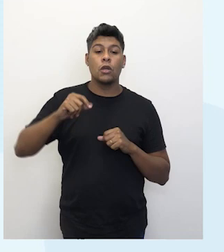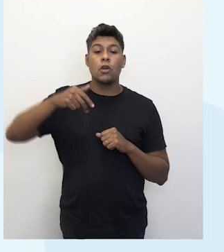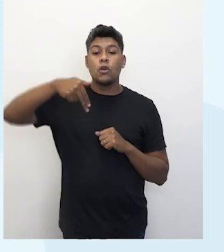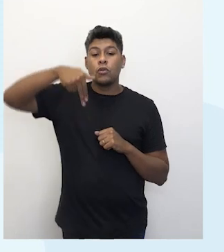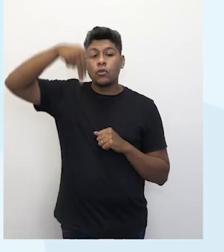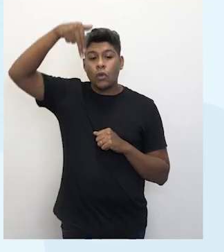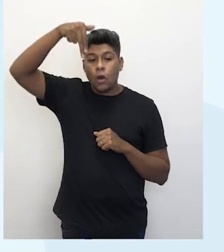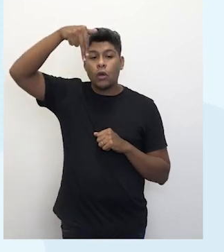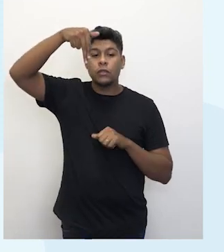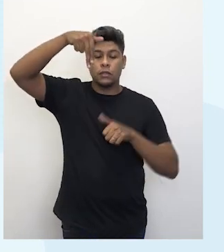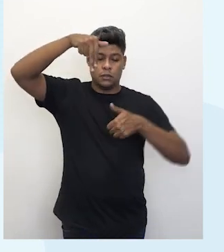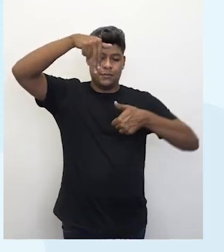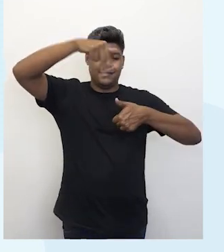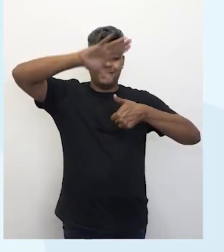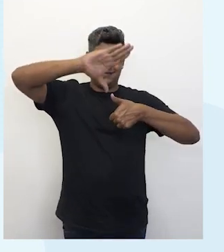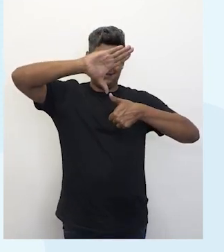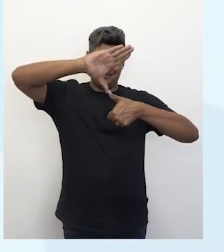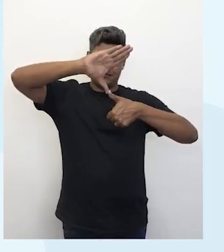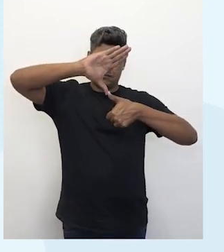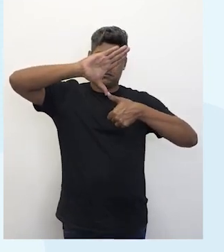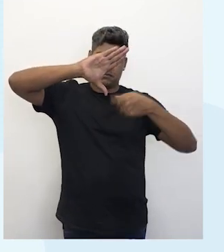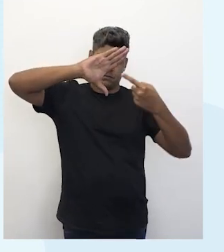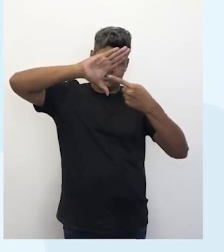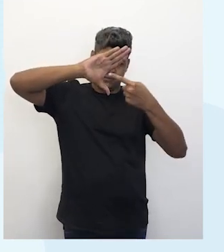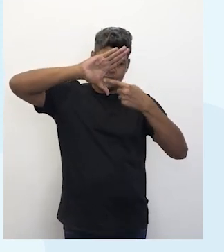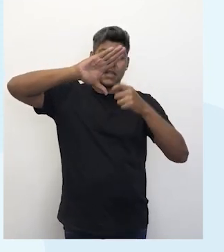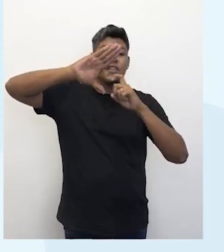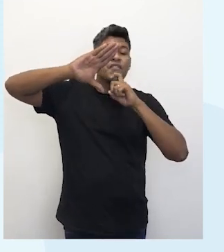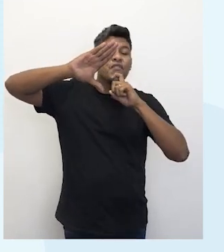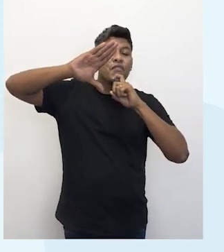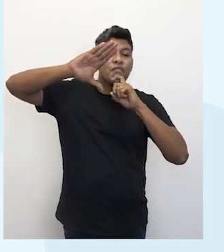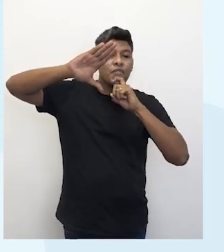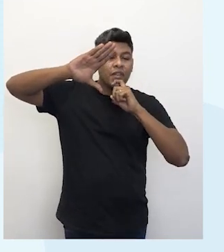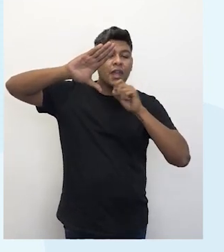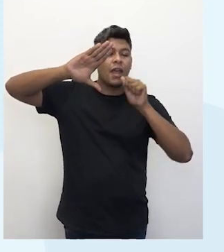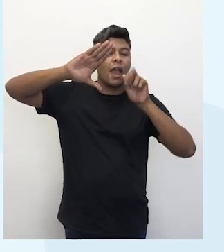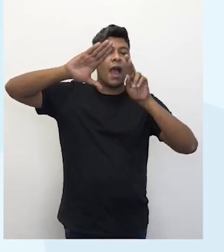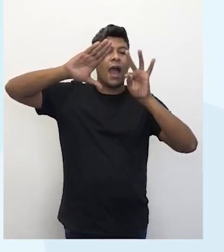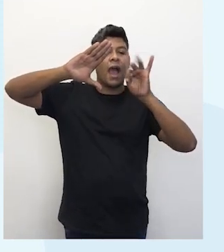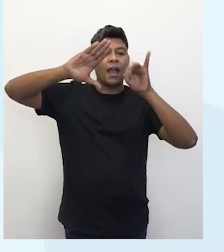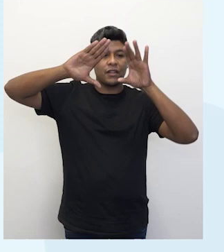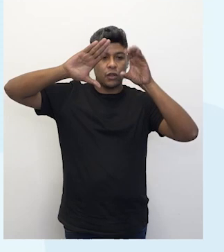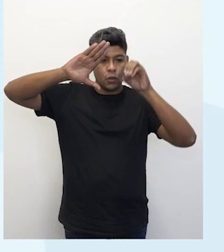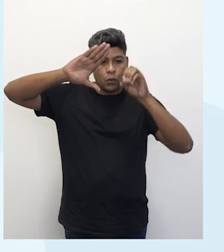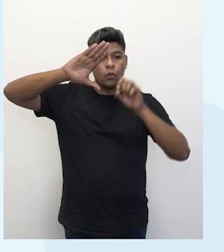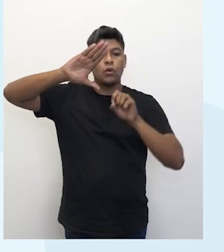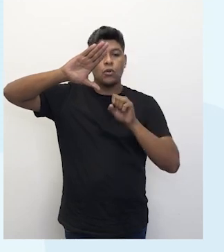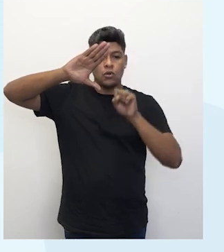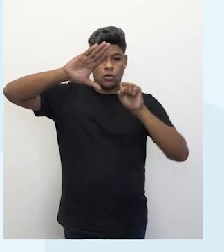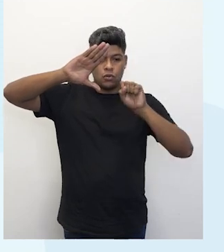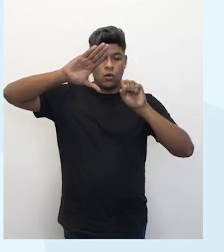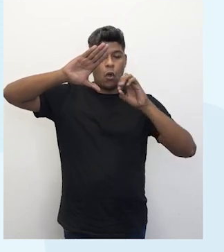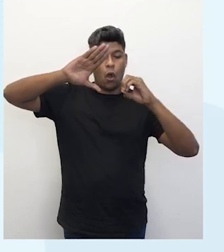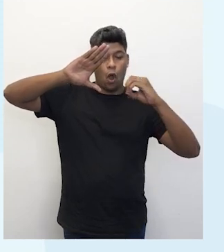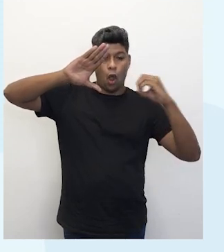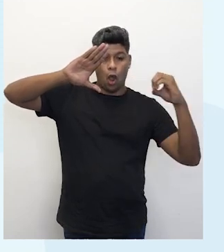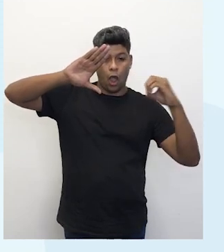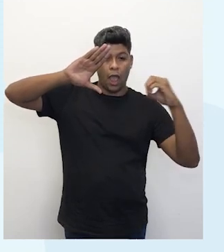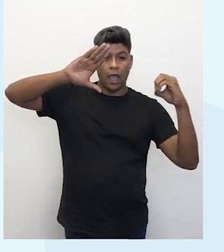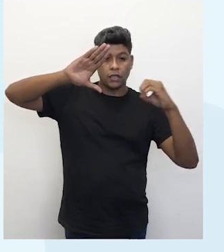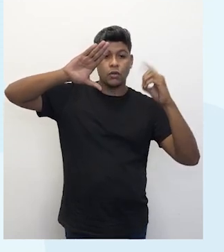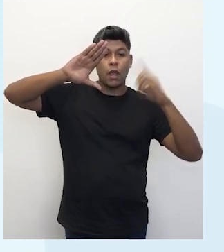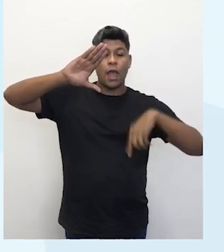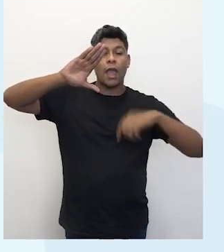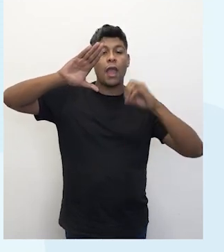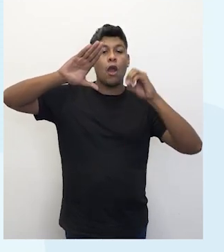norte o Ártico né então uma região extremamente fria o círculo Polar Ártico nós temos aqui na região oeste